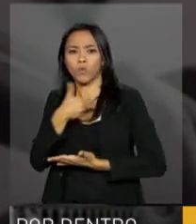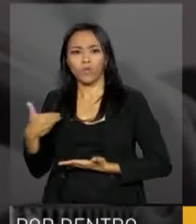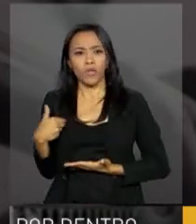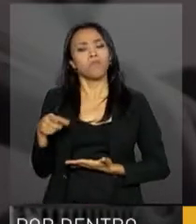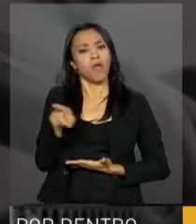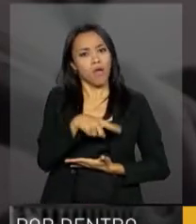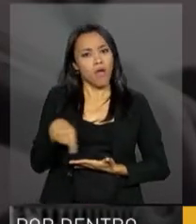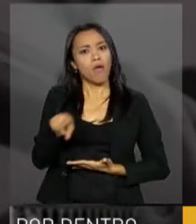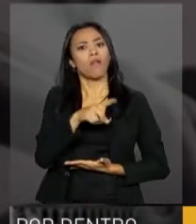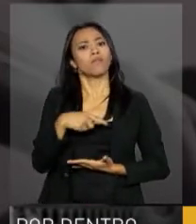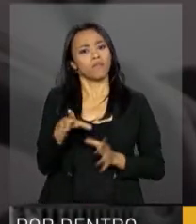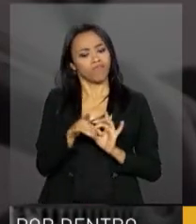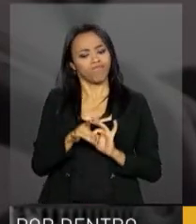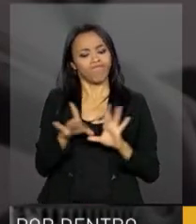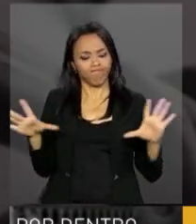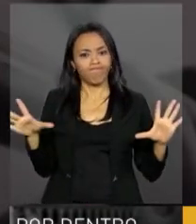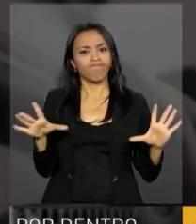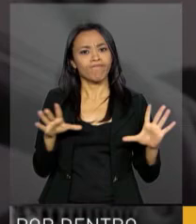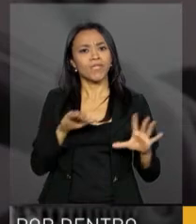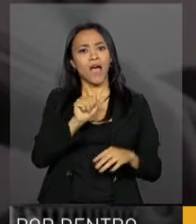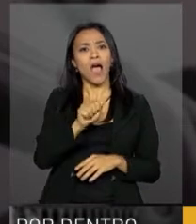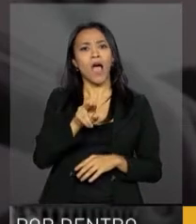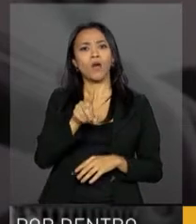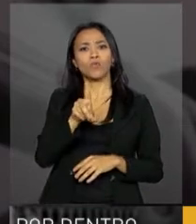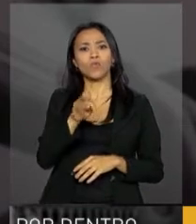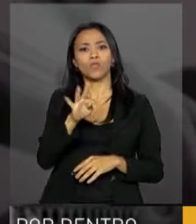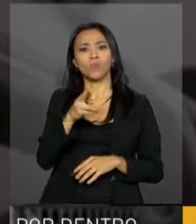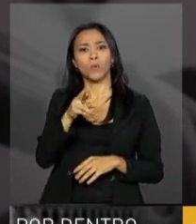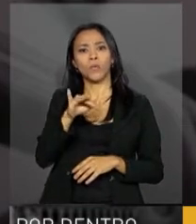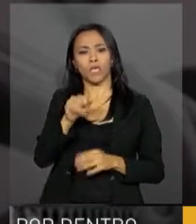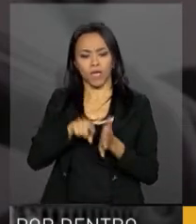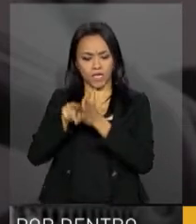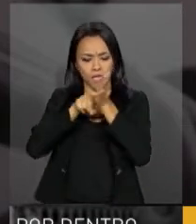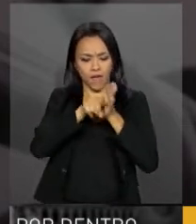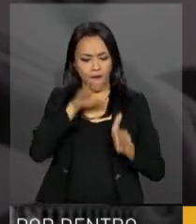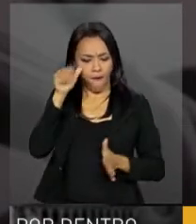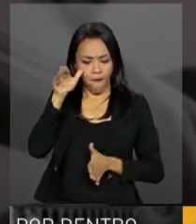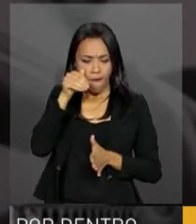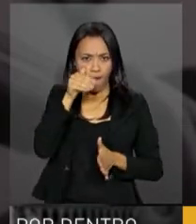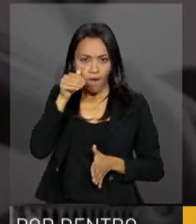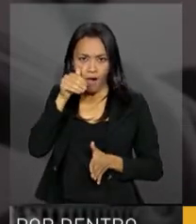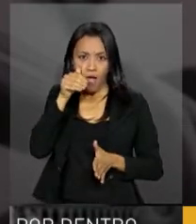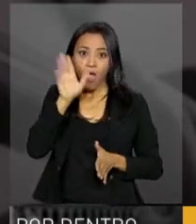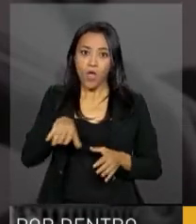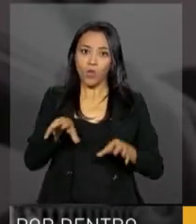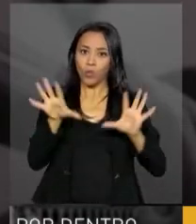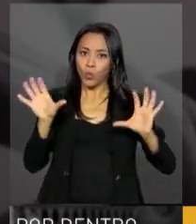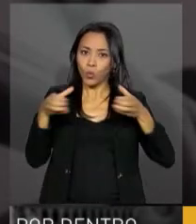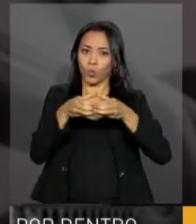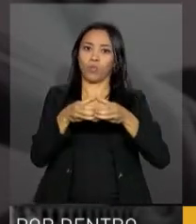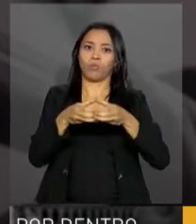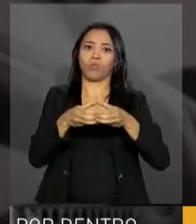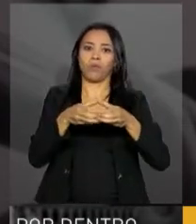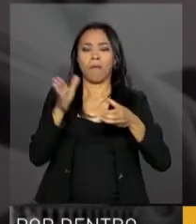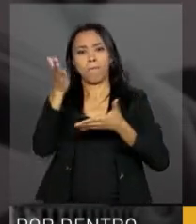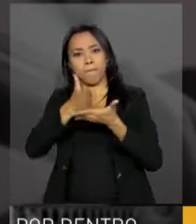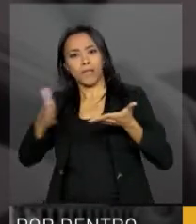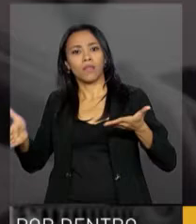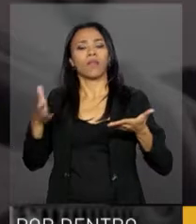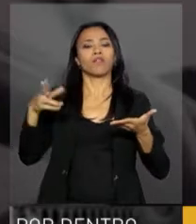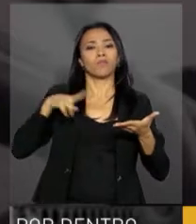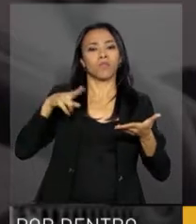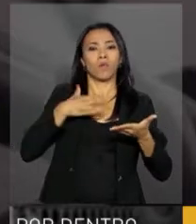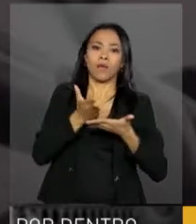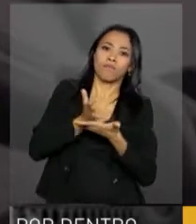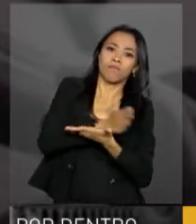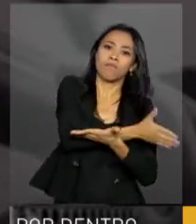a esta auditoria. É um comitê que é avaliador, metade do setor privado, metade